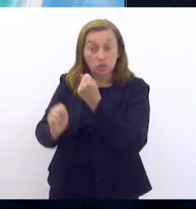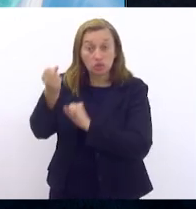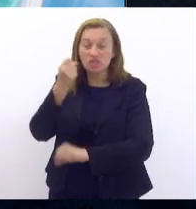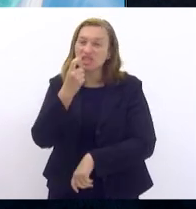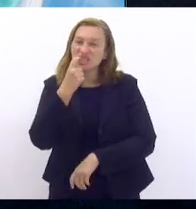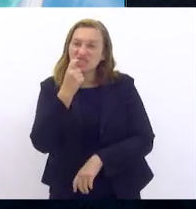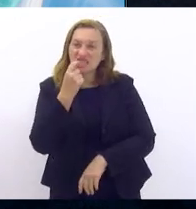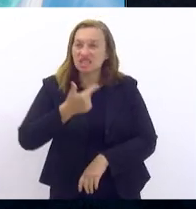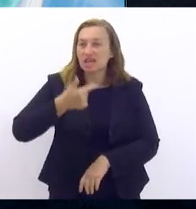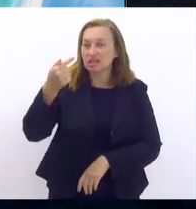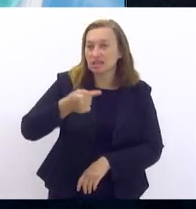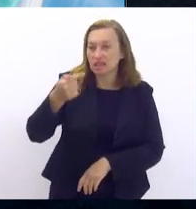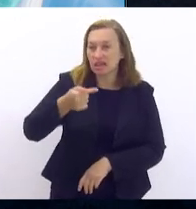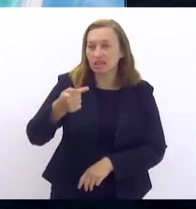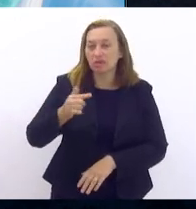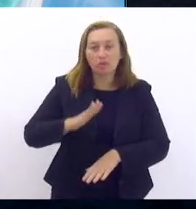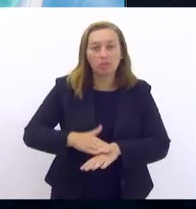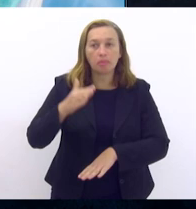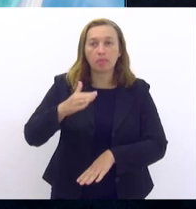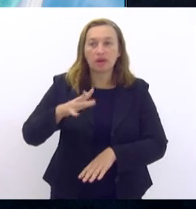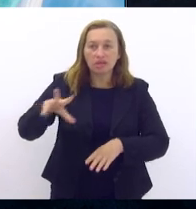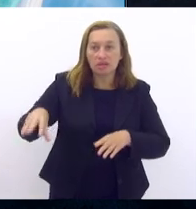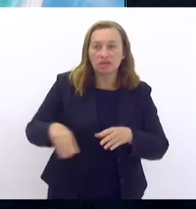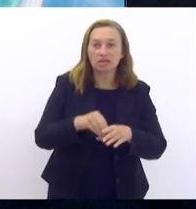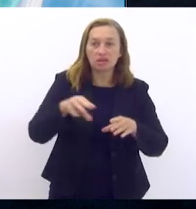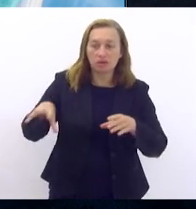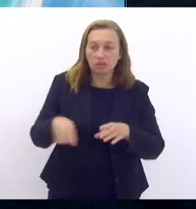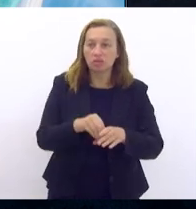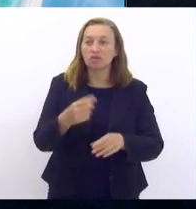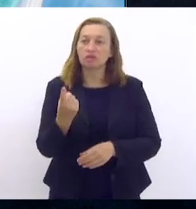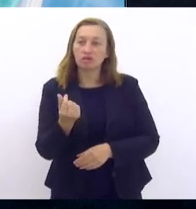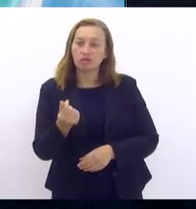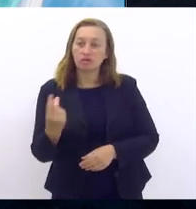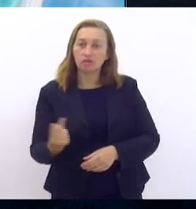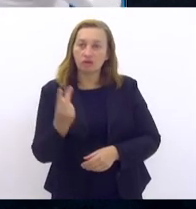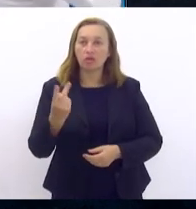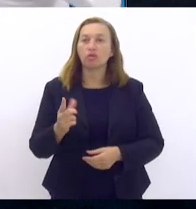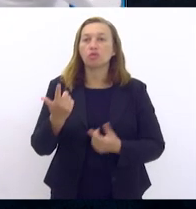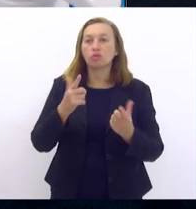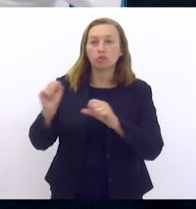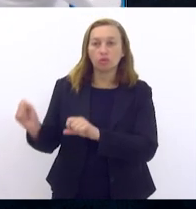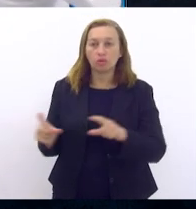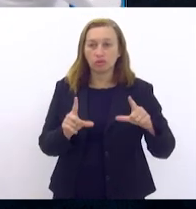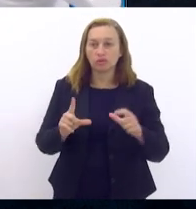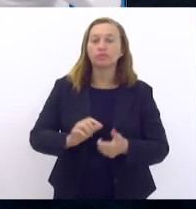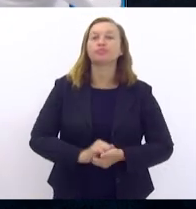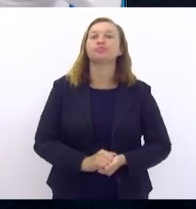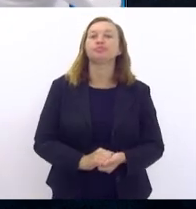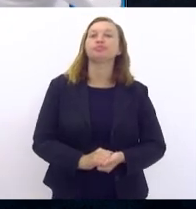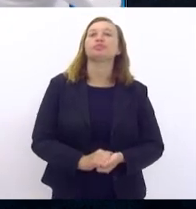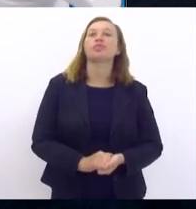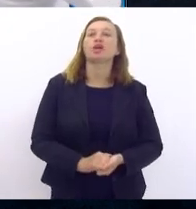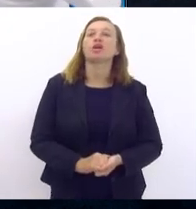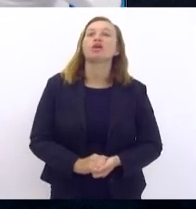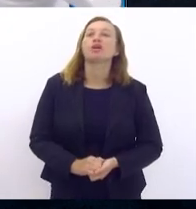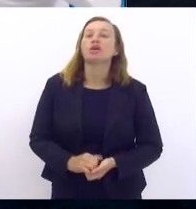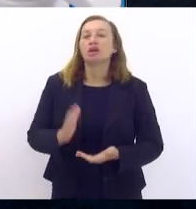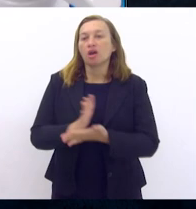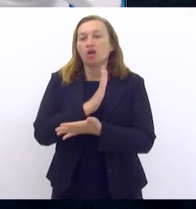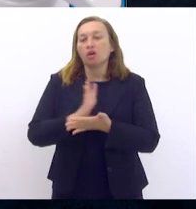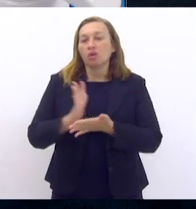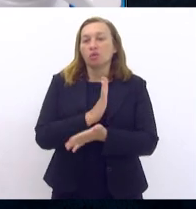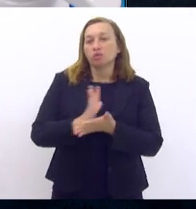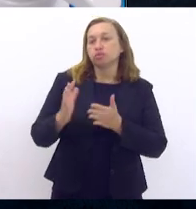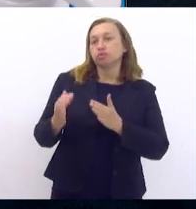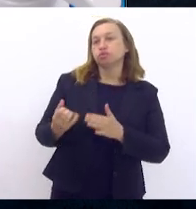a Sétima que é mais adiciona valor o próximo slide aí são alguns números